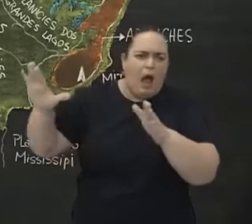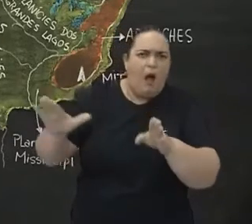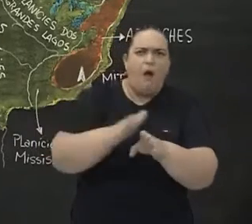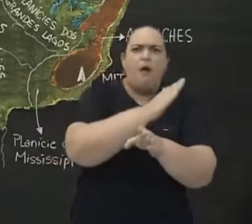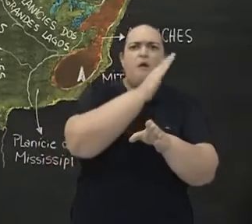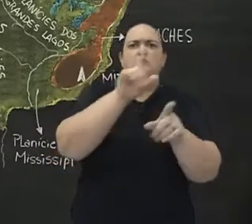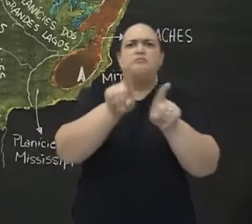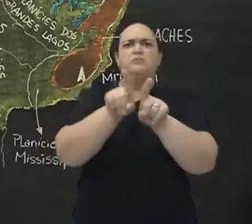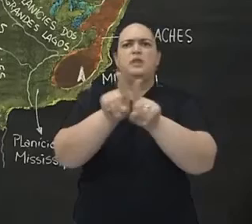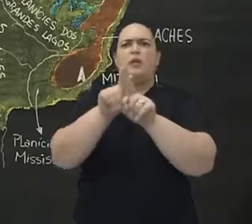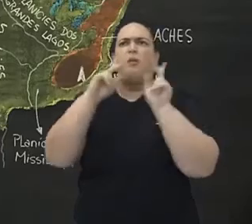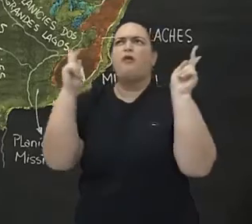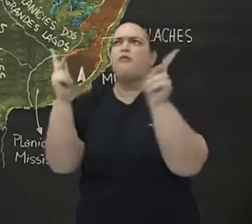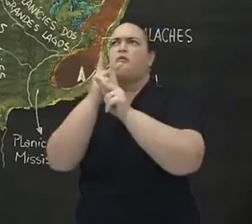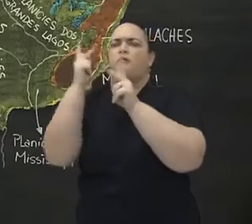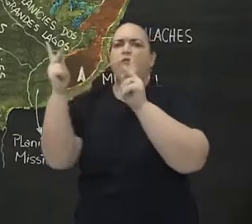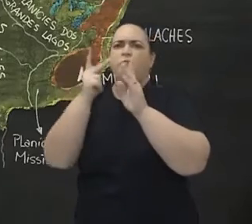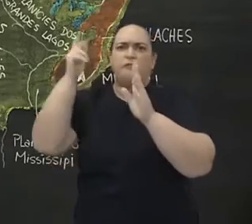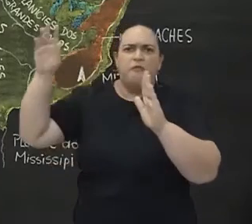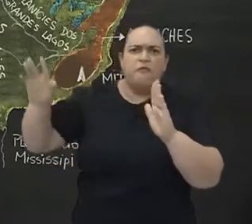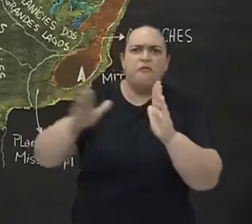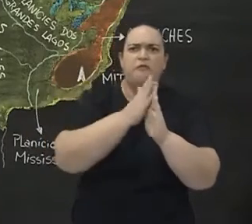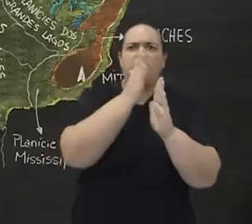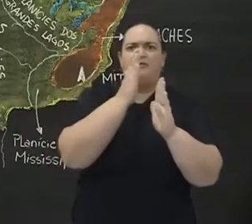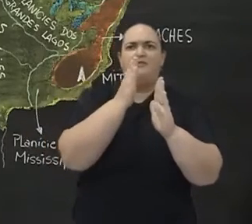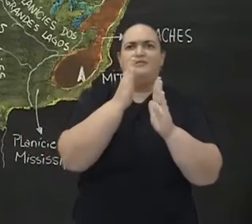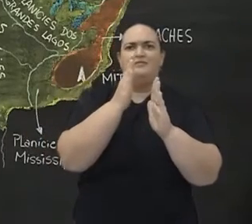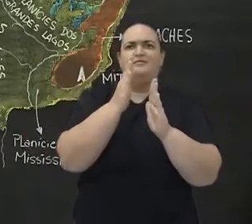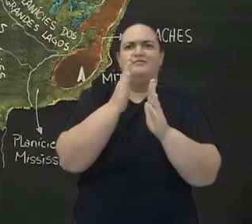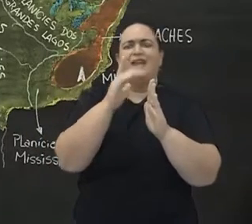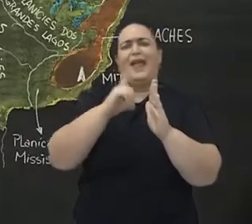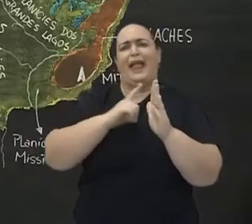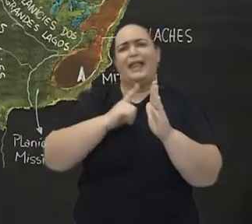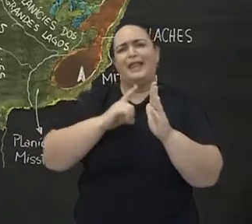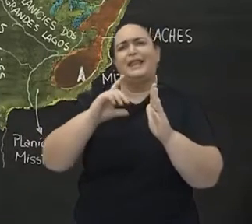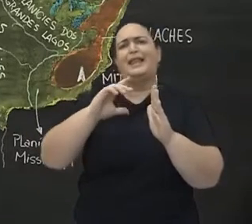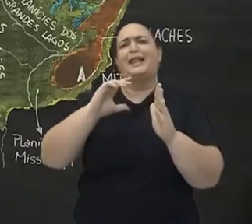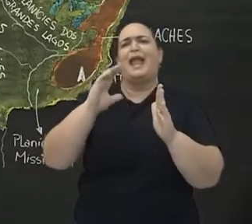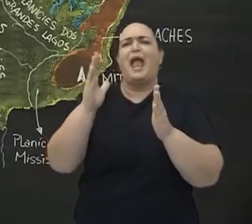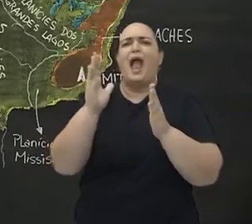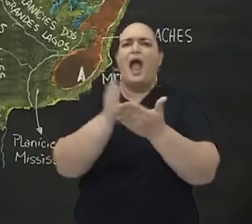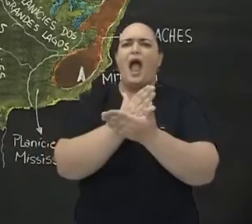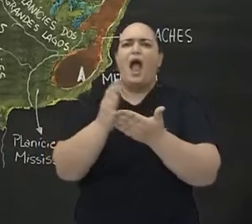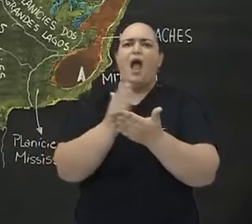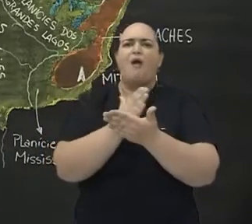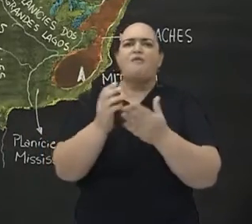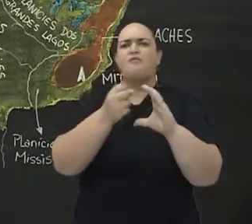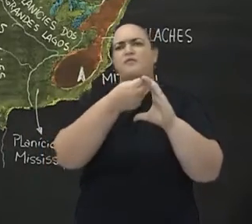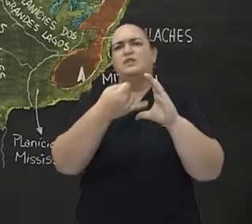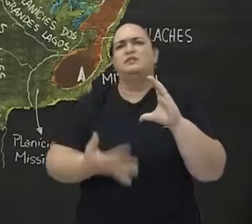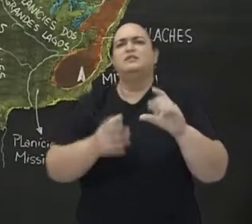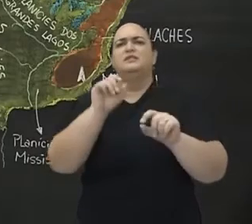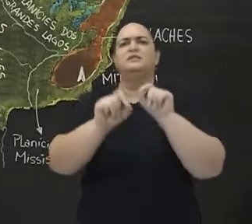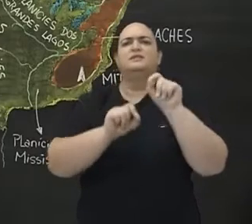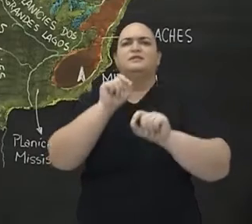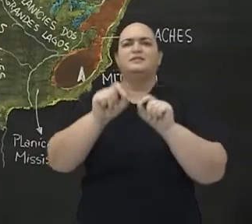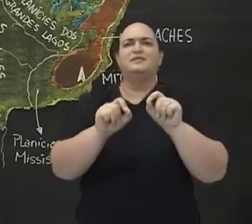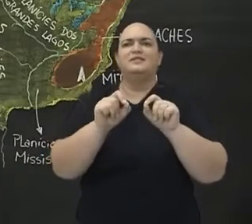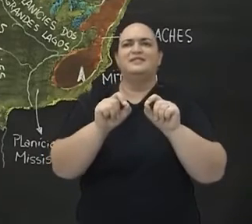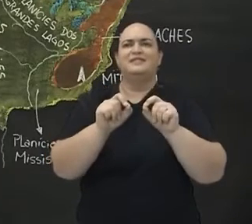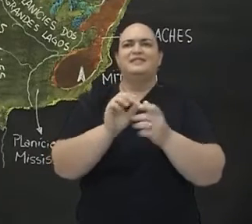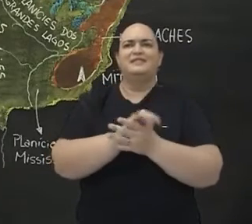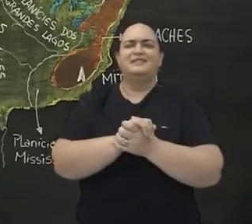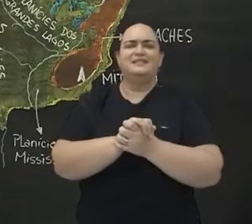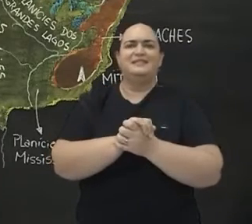áreas sedimentares, como a formação da região do Grand Canyon, por exemplo, que acabou tendo uma característica aqui já de área